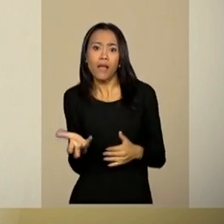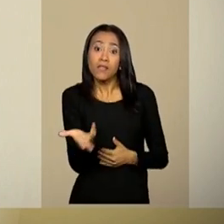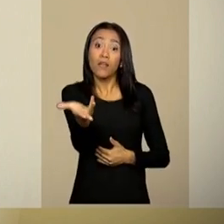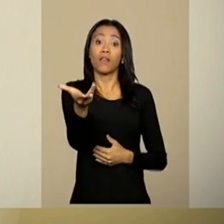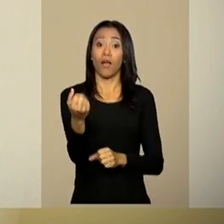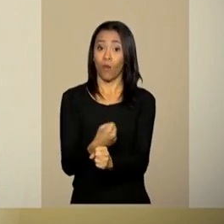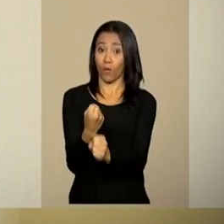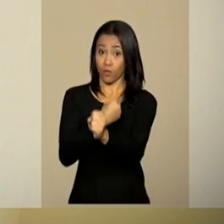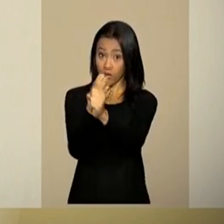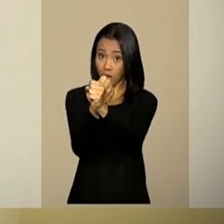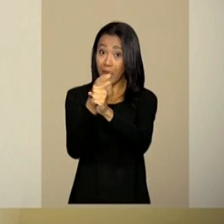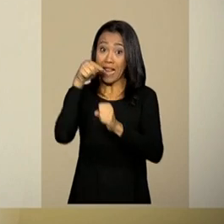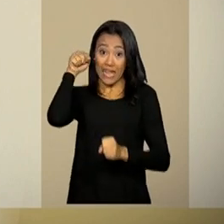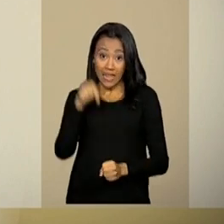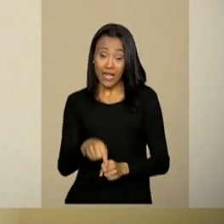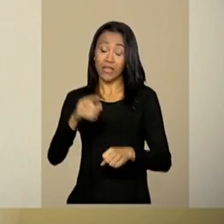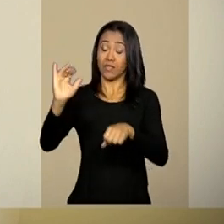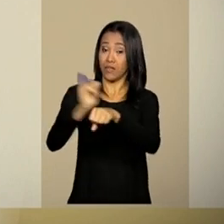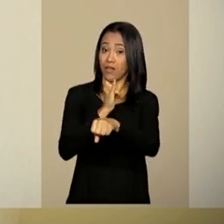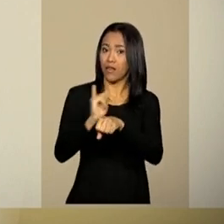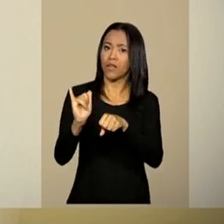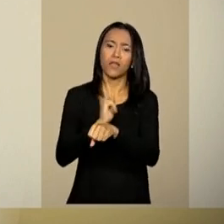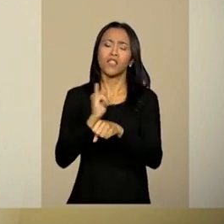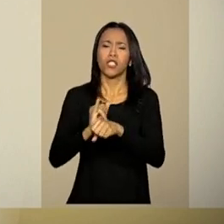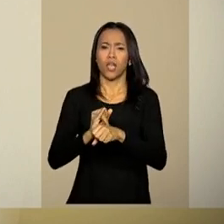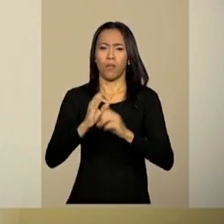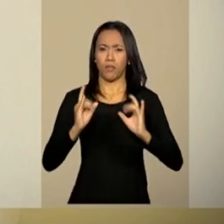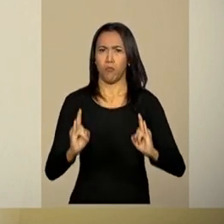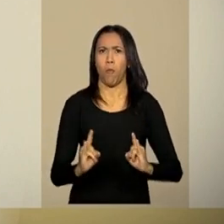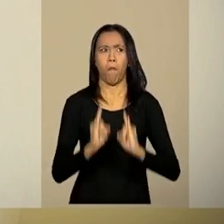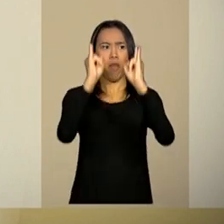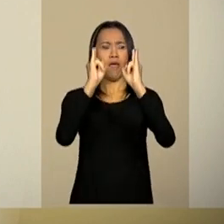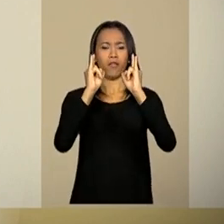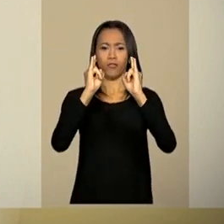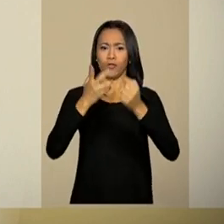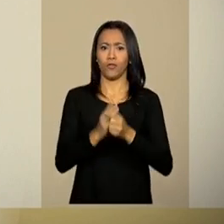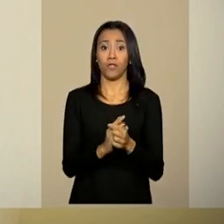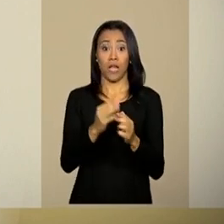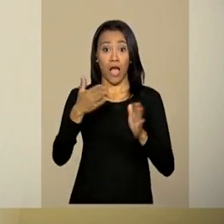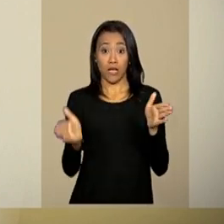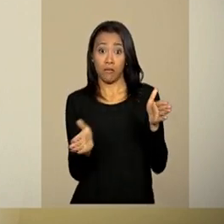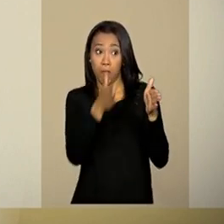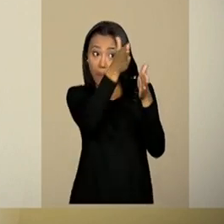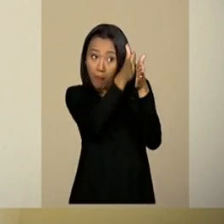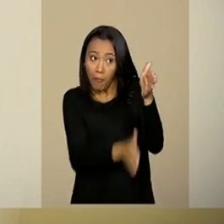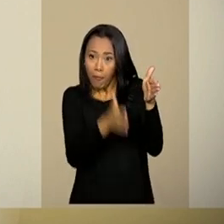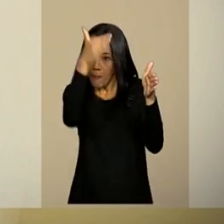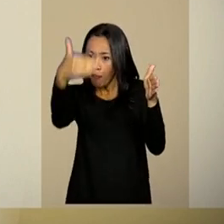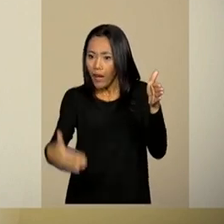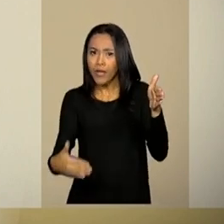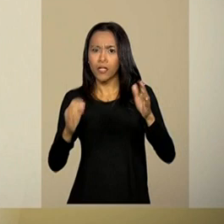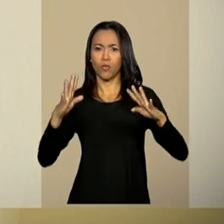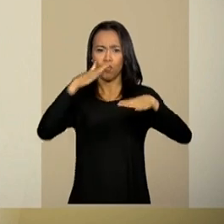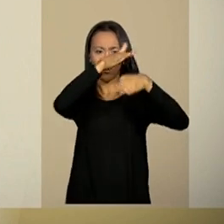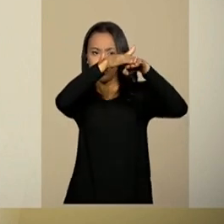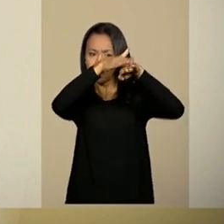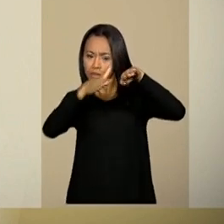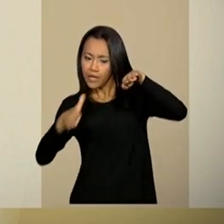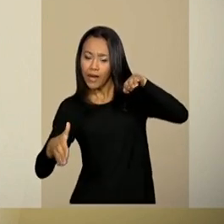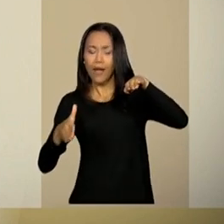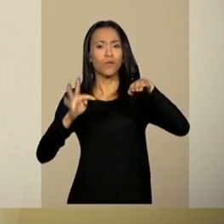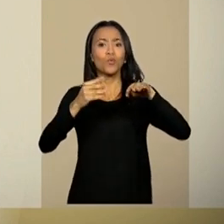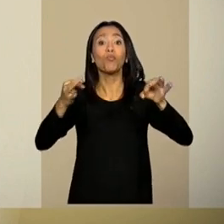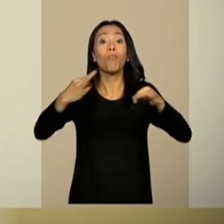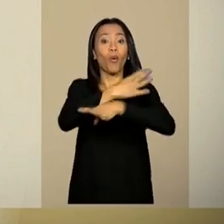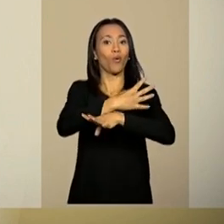obras nesse sistema as estruturas do prédio as vigas as paredes o telhado já vem prontos de